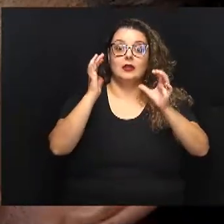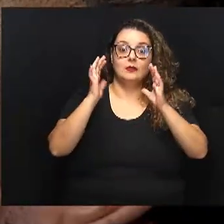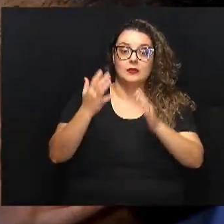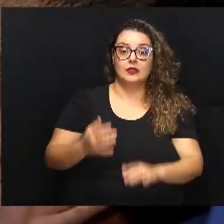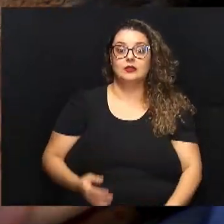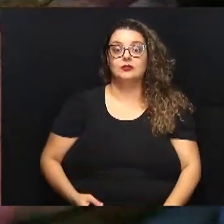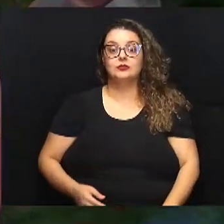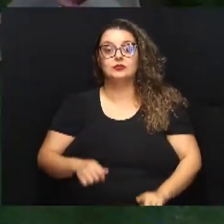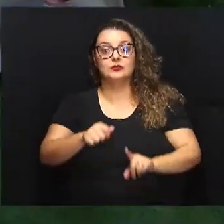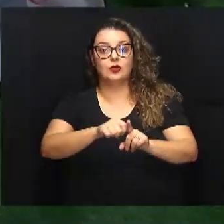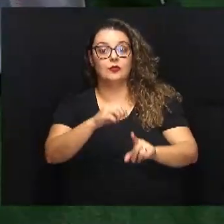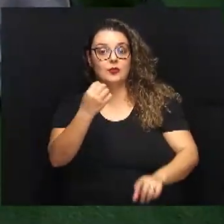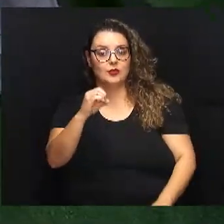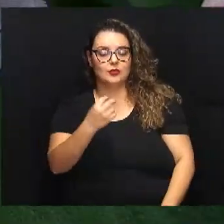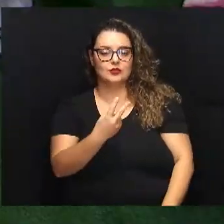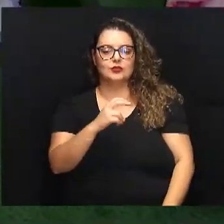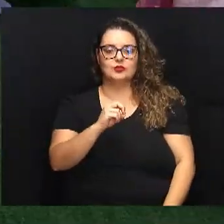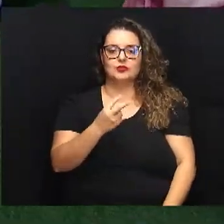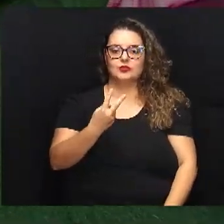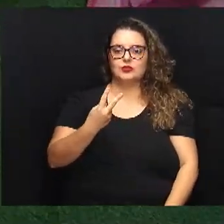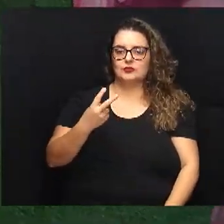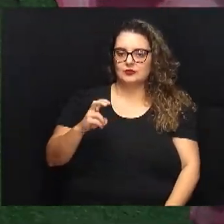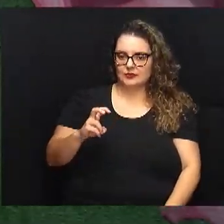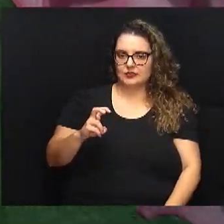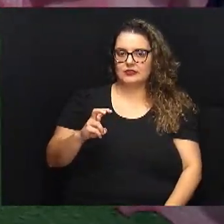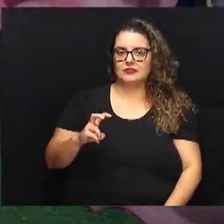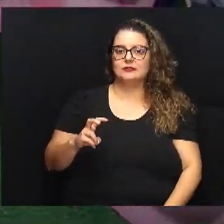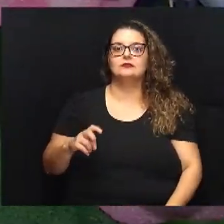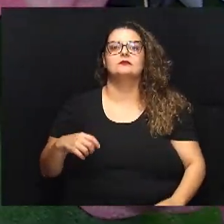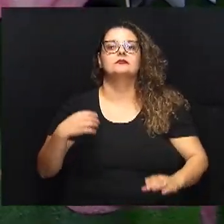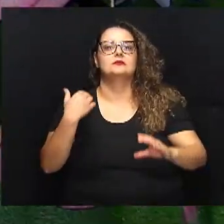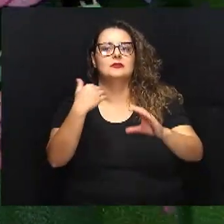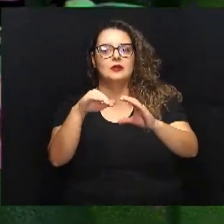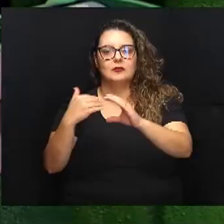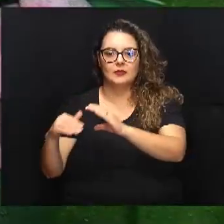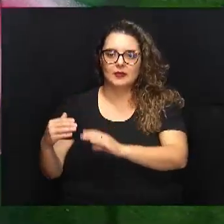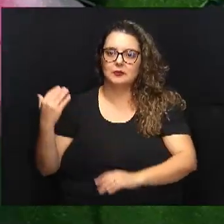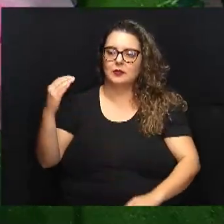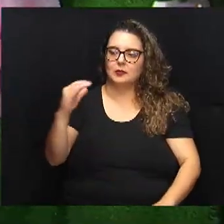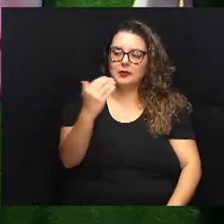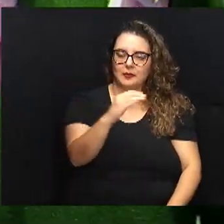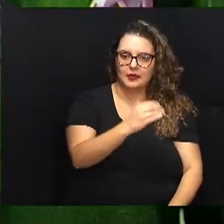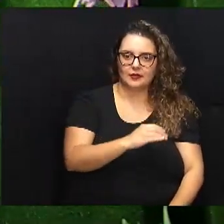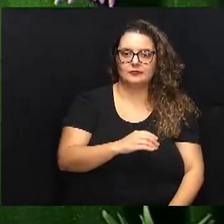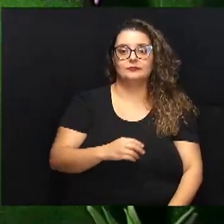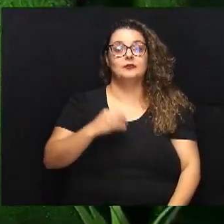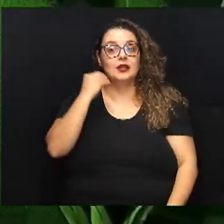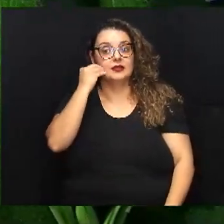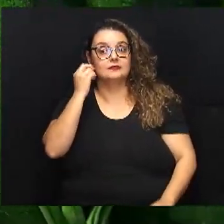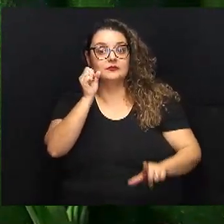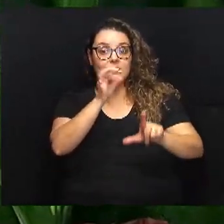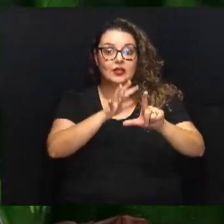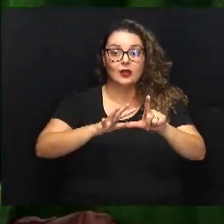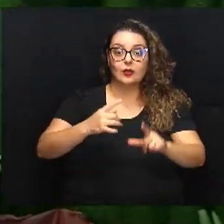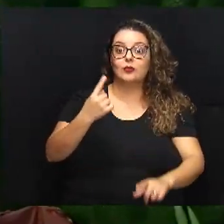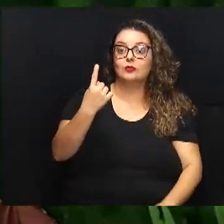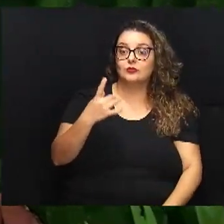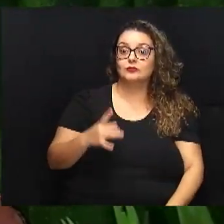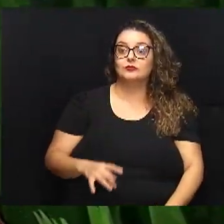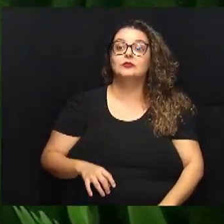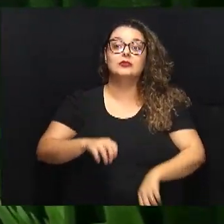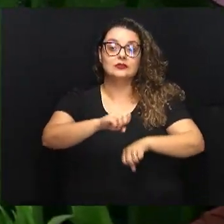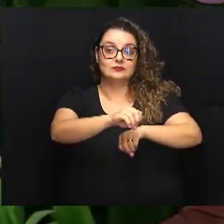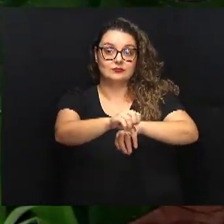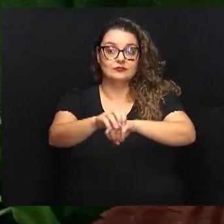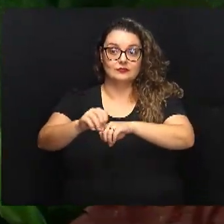de outubro de 2025, proporcionando uma experiência audiovisual única e